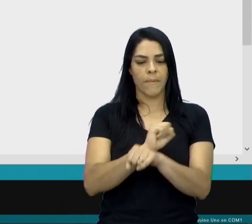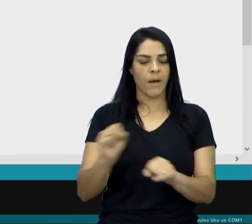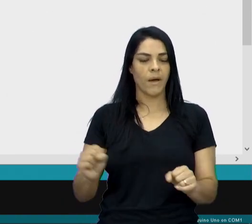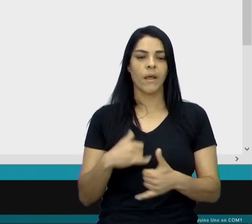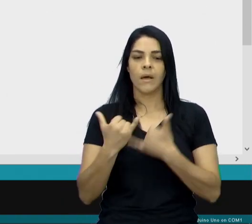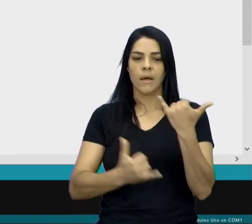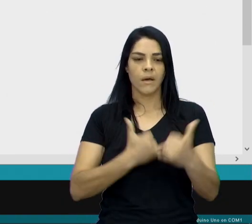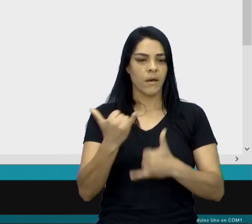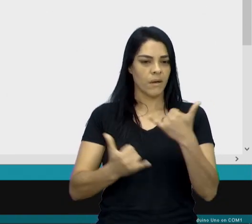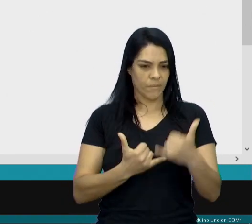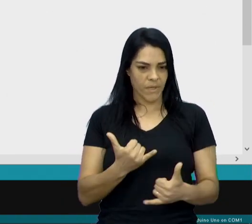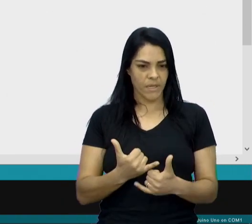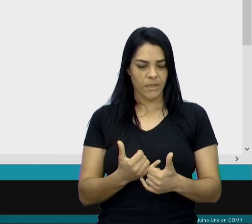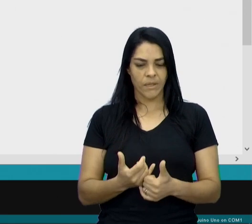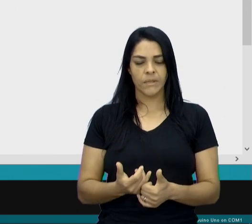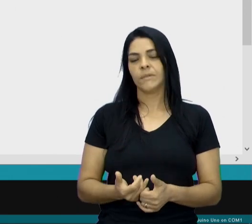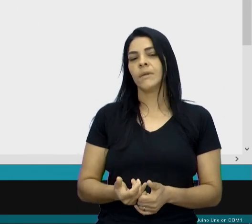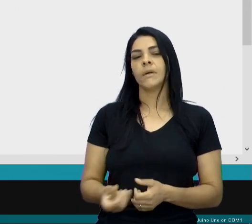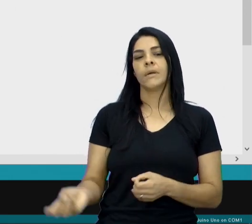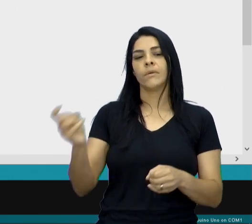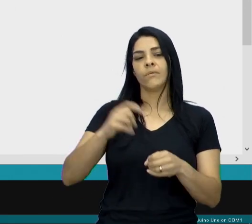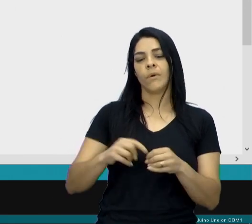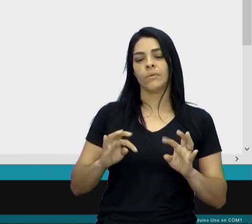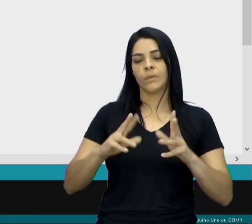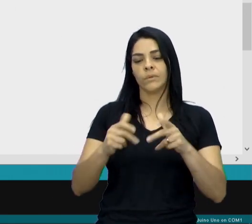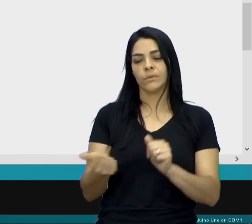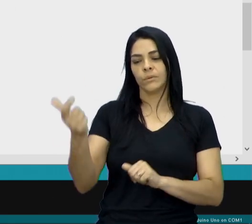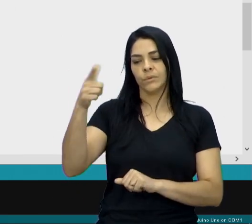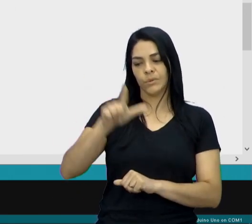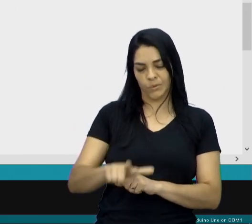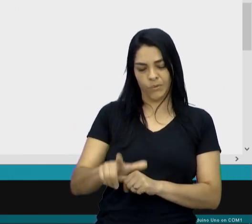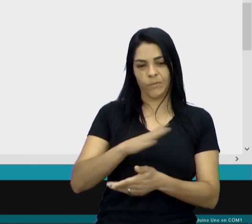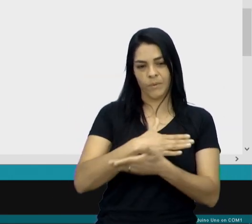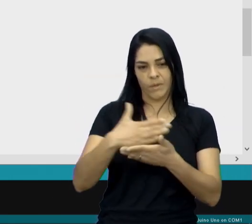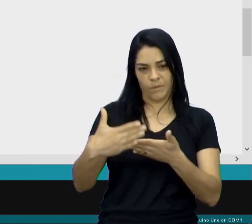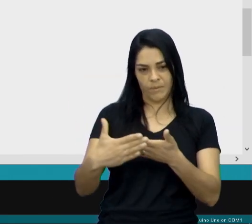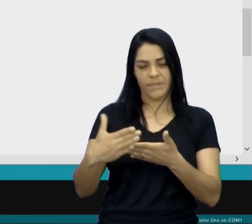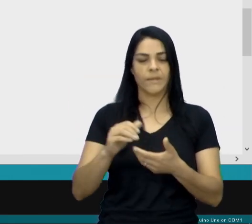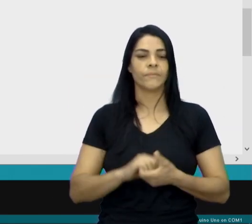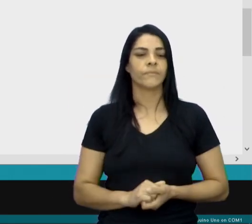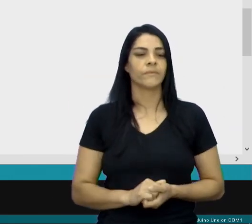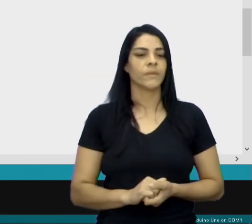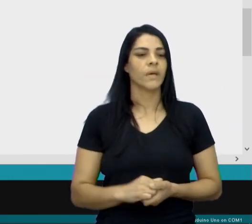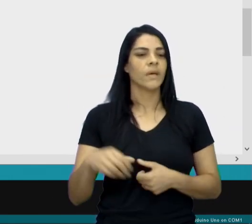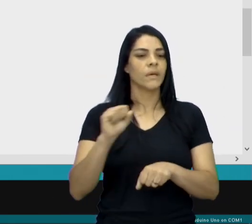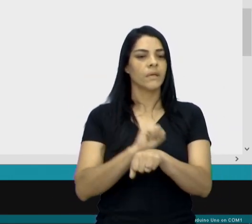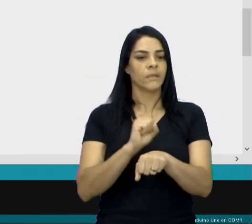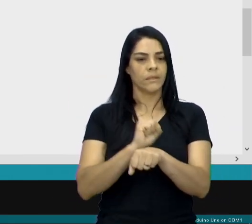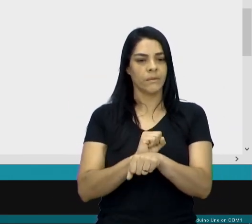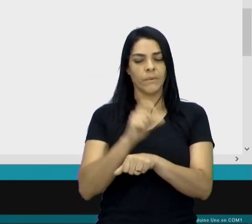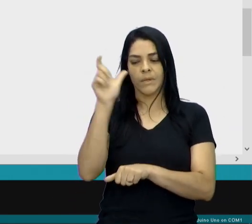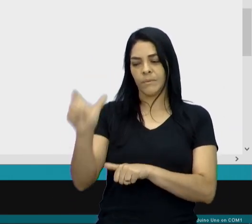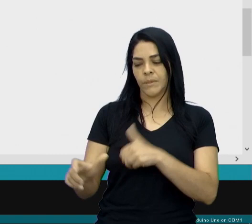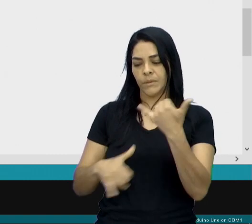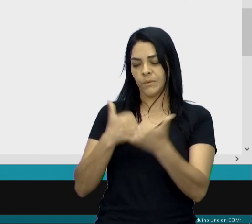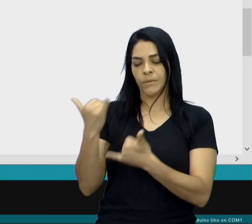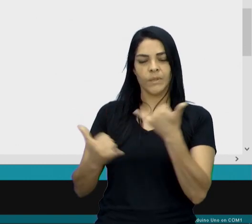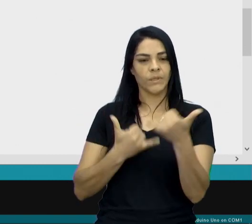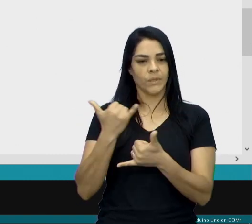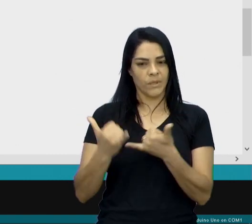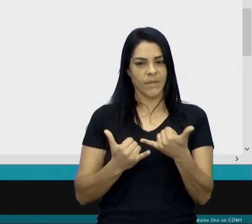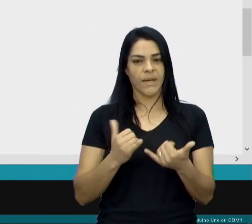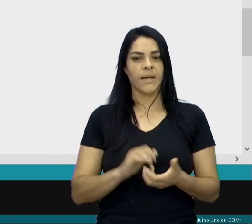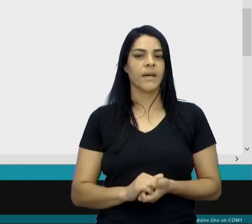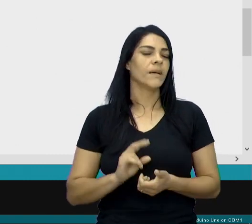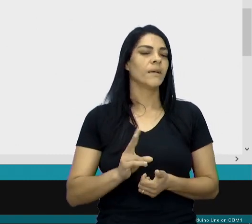zero, tá vendo? Zera a sequência. Aí para poder contar de novo. Enquanto aguarda a jogada, que eu também coloquei lá, né? À